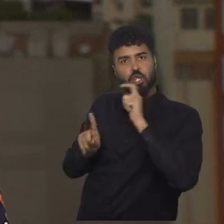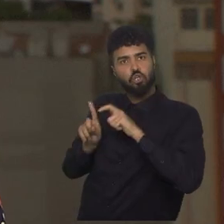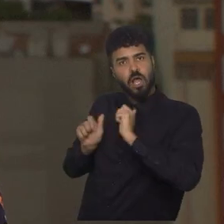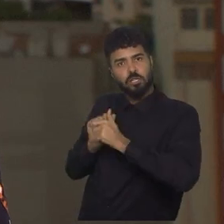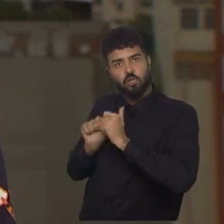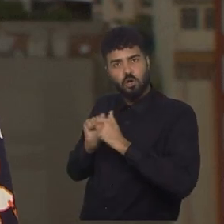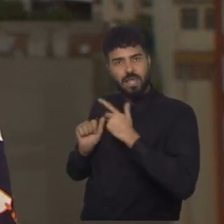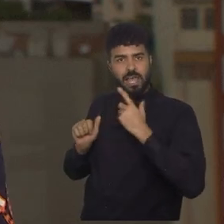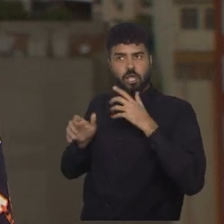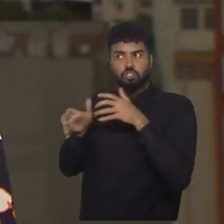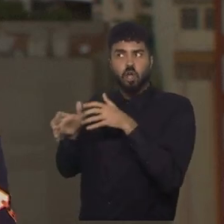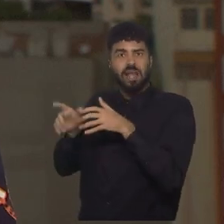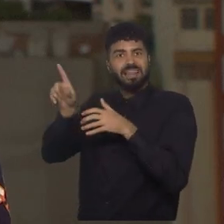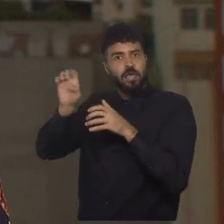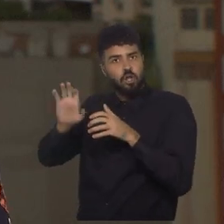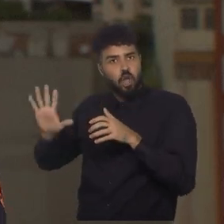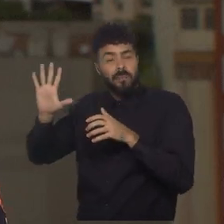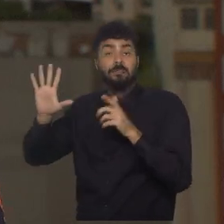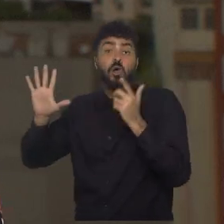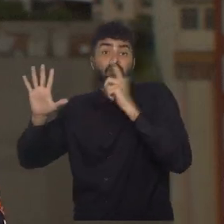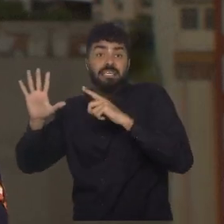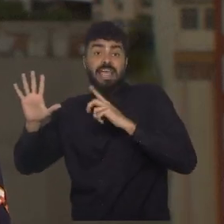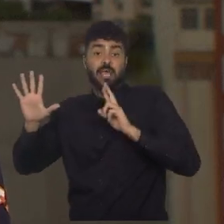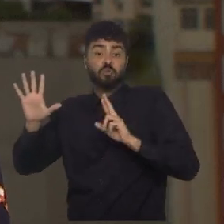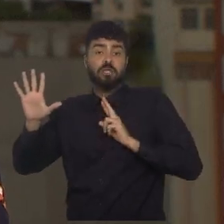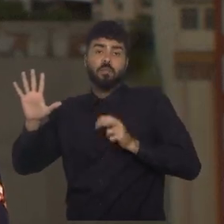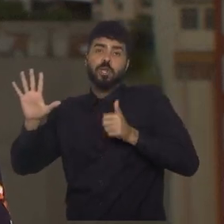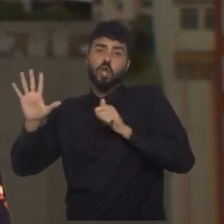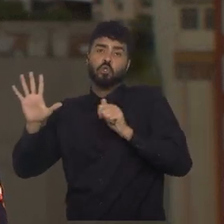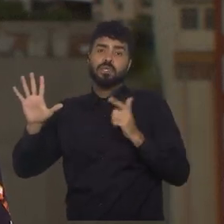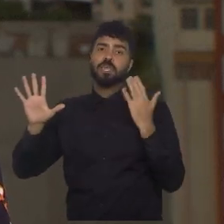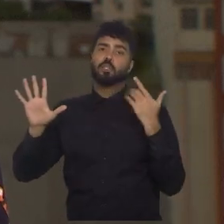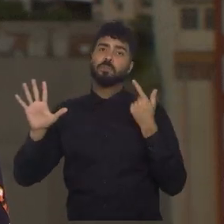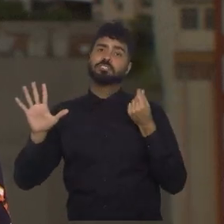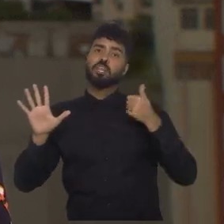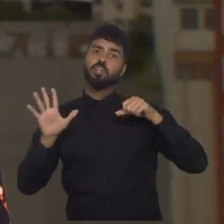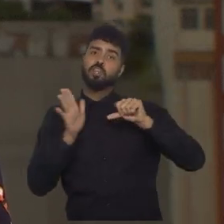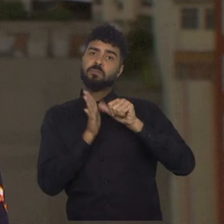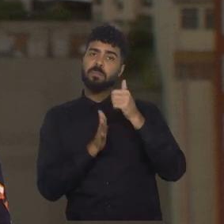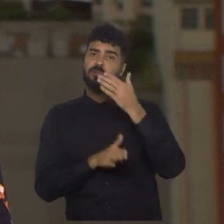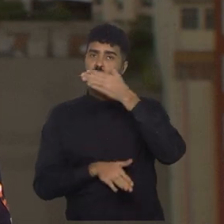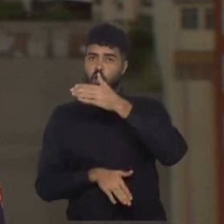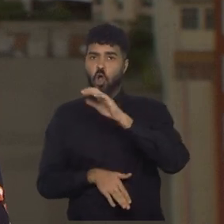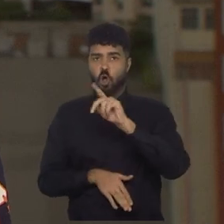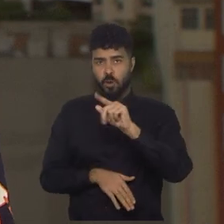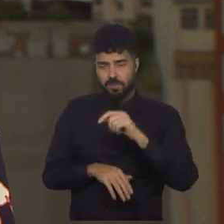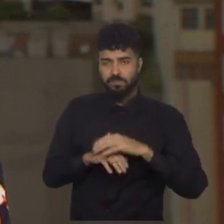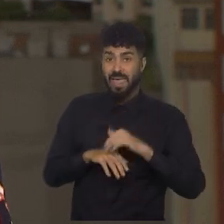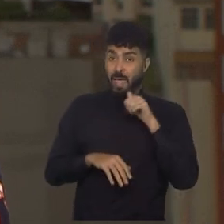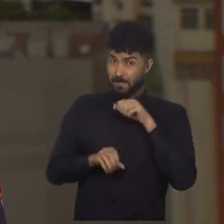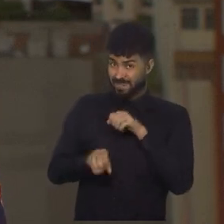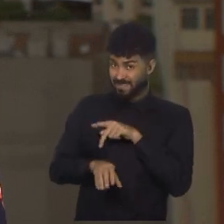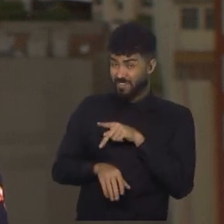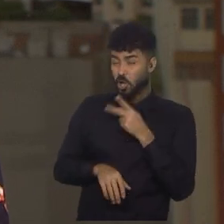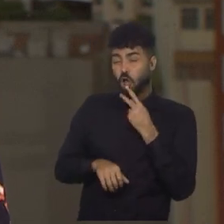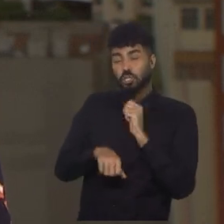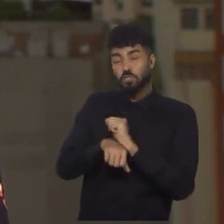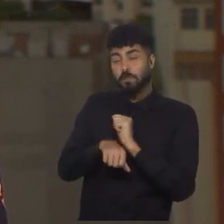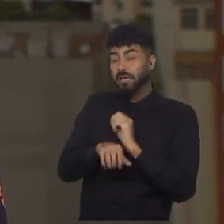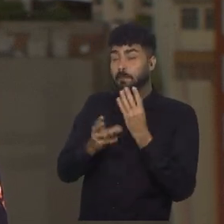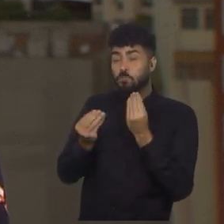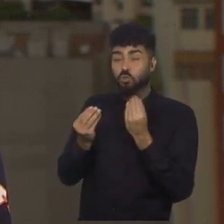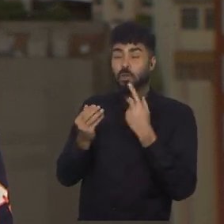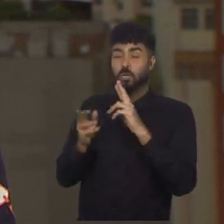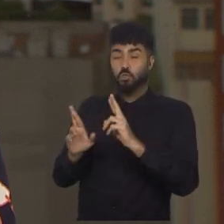melhor resultado do que foi a estreia em 2019, né? E ela disse também que ela conta bastante com esse primeiro jogo. Ela acha que o primeiro jogo